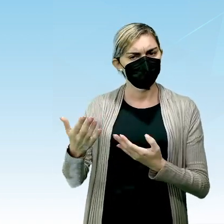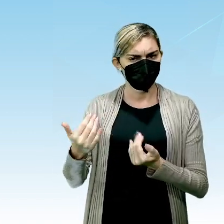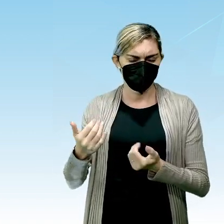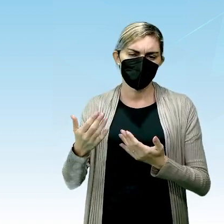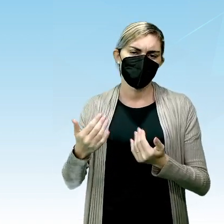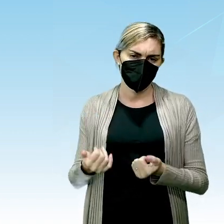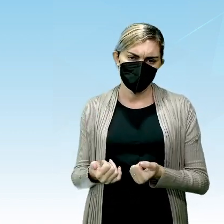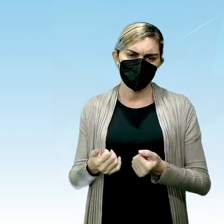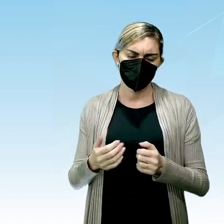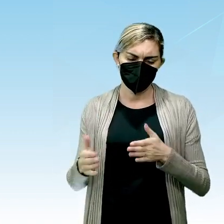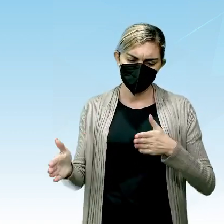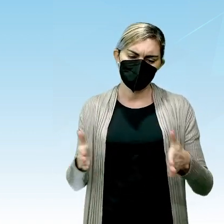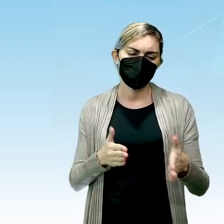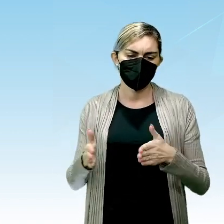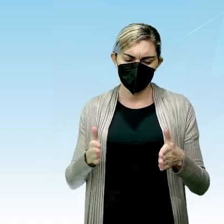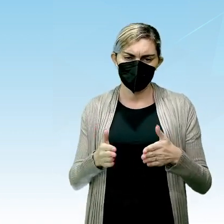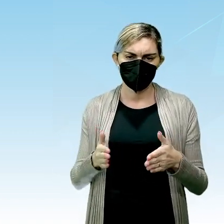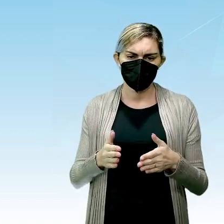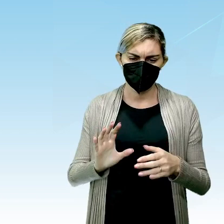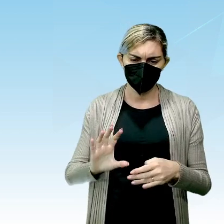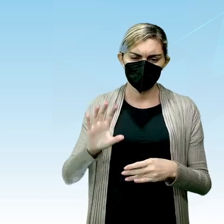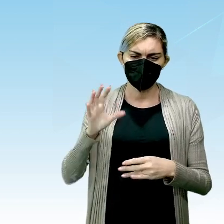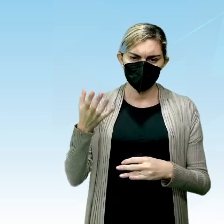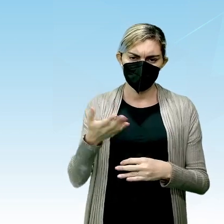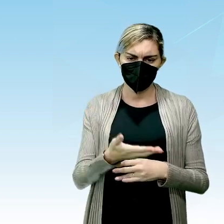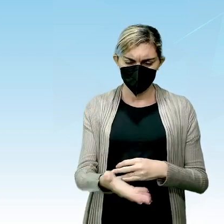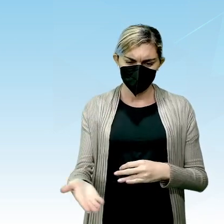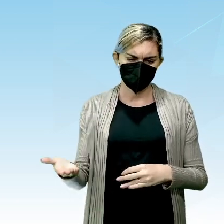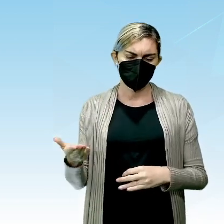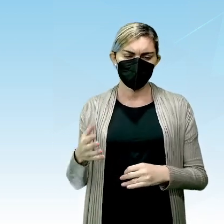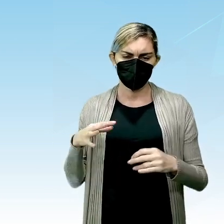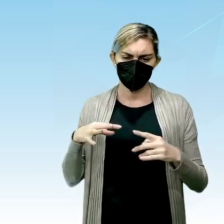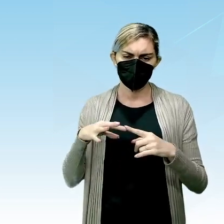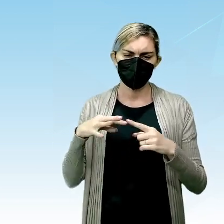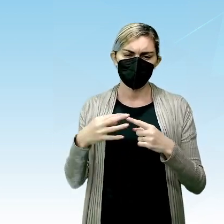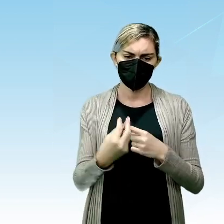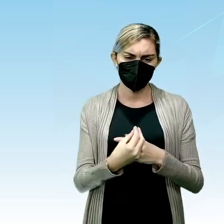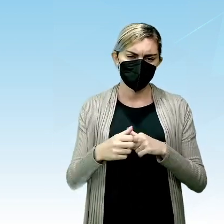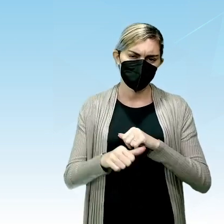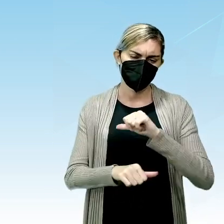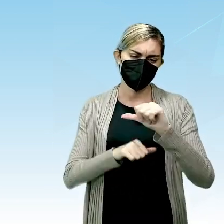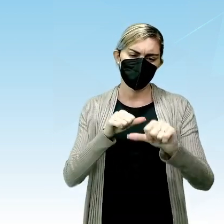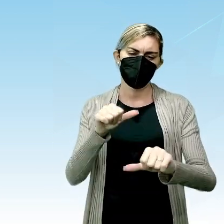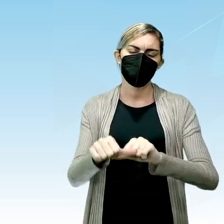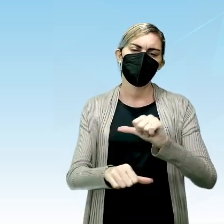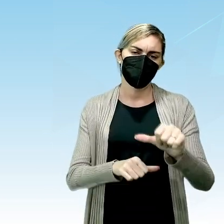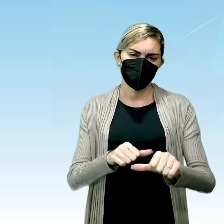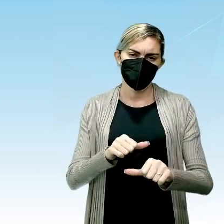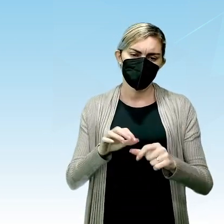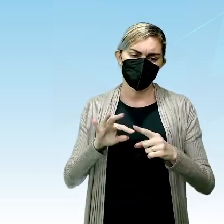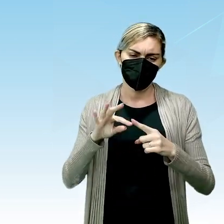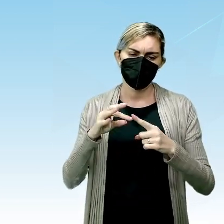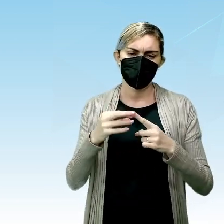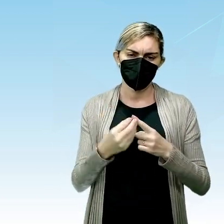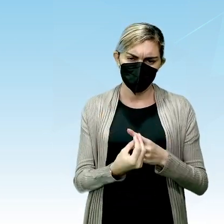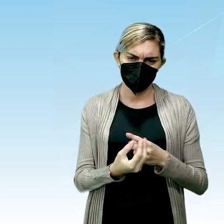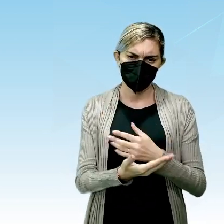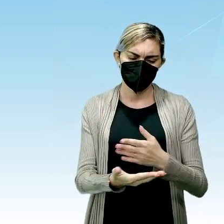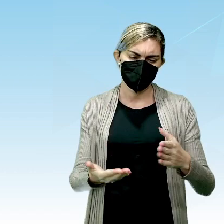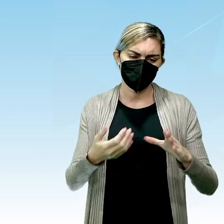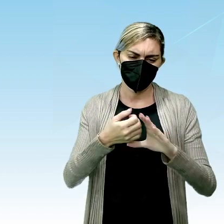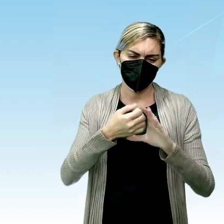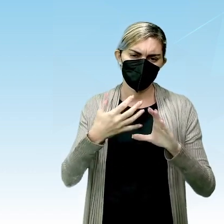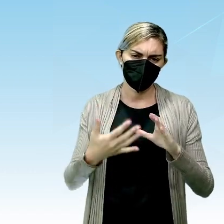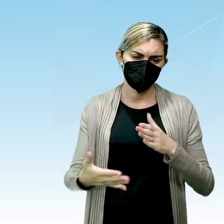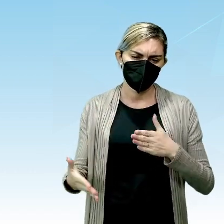a fase que vai ocorrer justamente todas as transformações físicas e fisiológicas características do